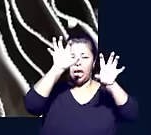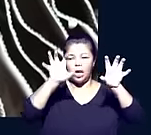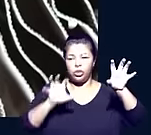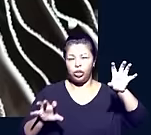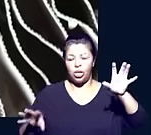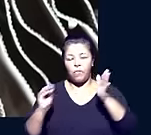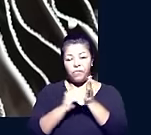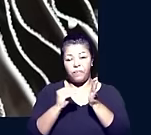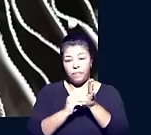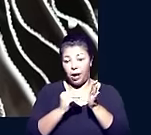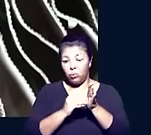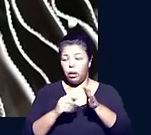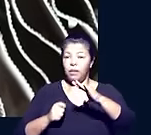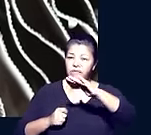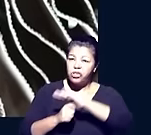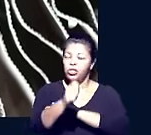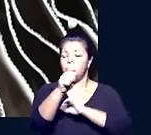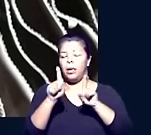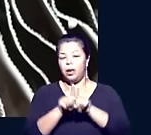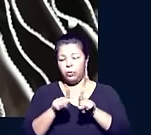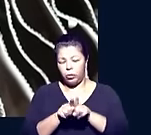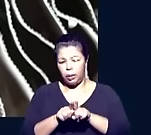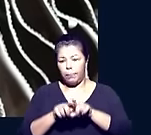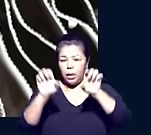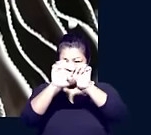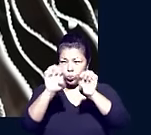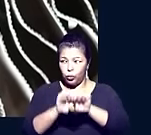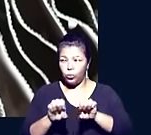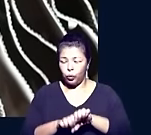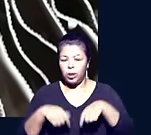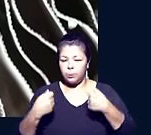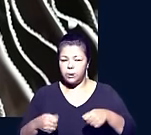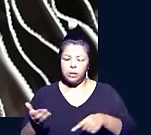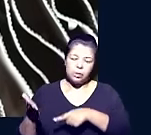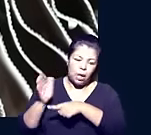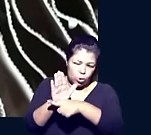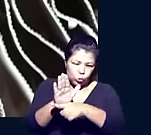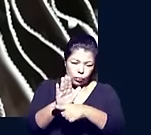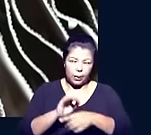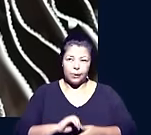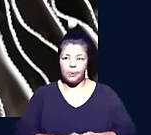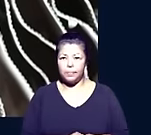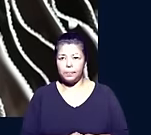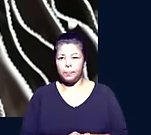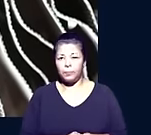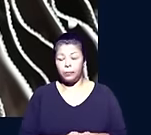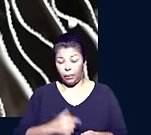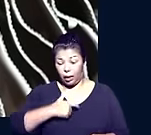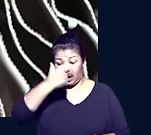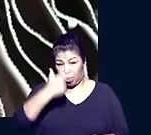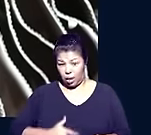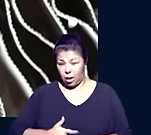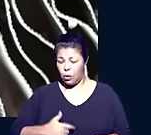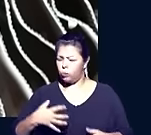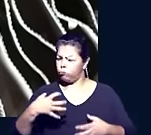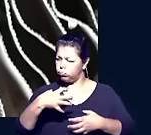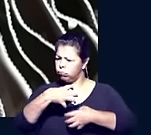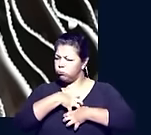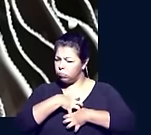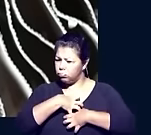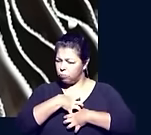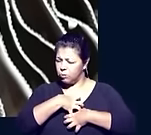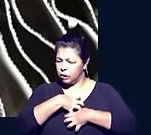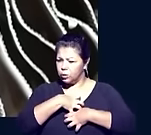investimentos com menos condições estruturais Elas seriam atendidas então eu eu sinto que o